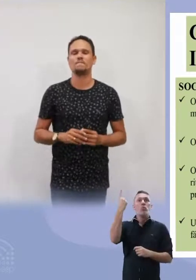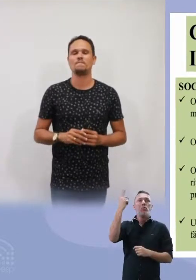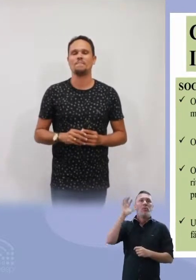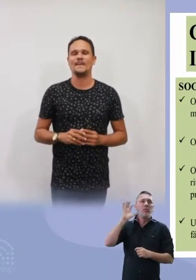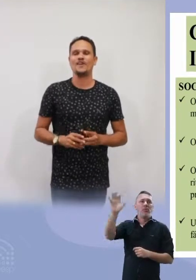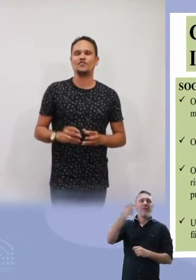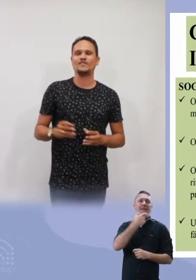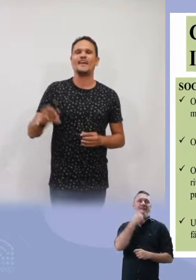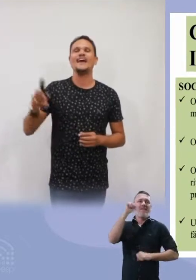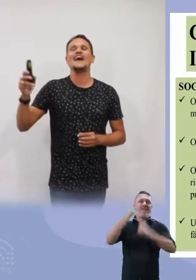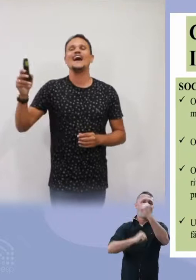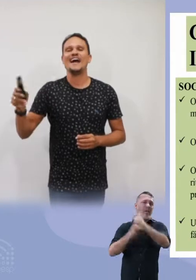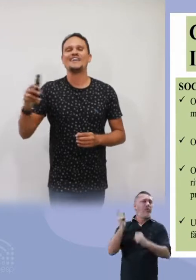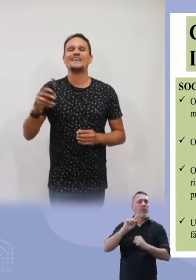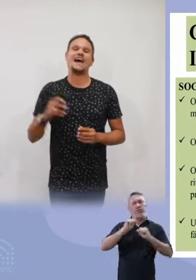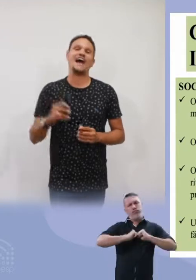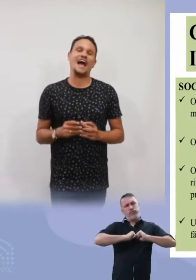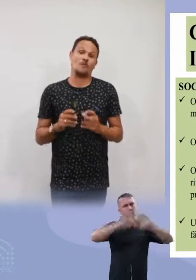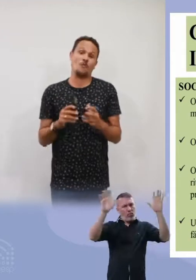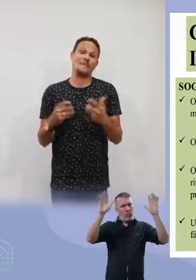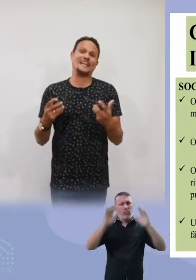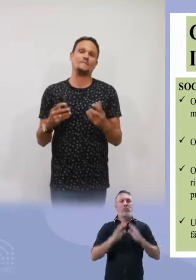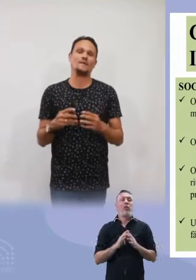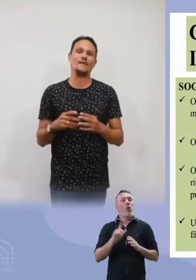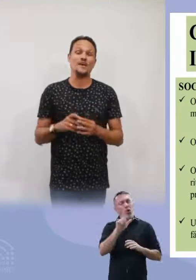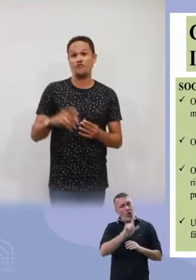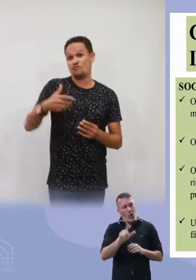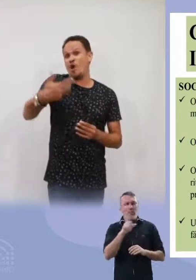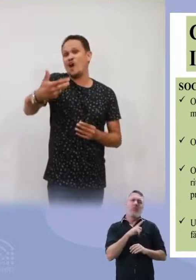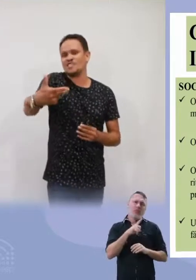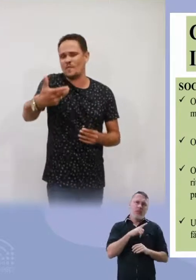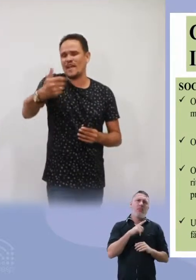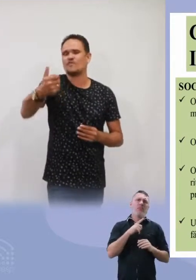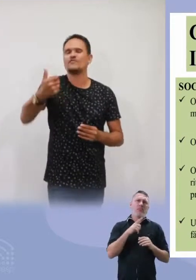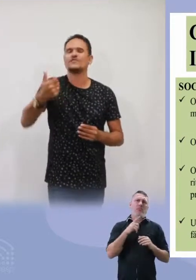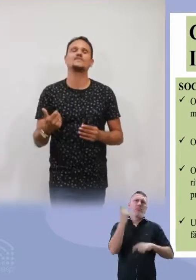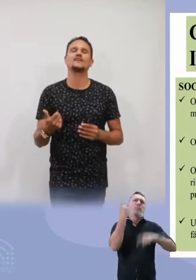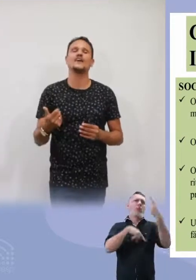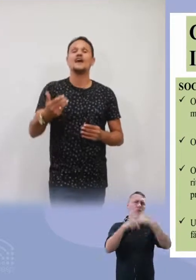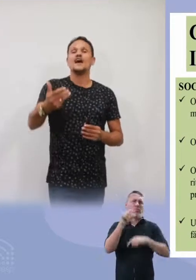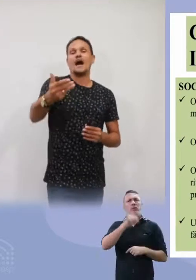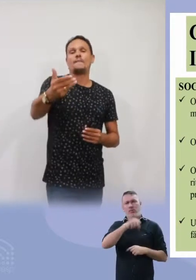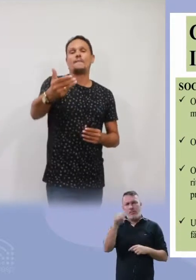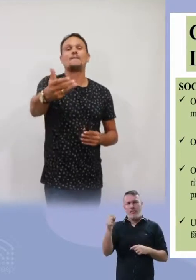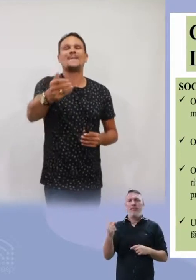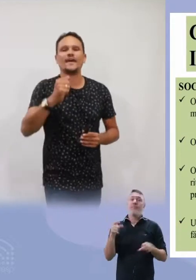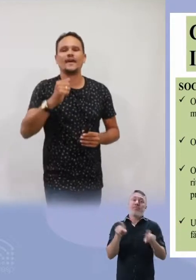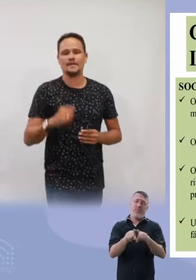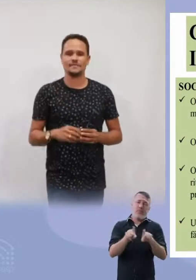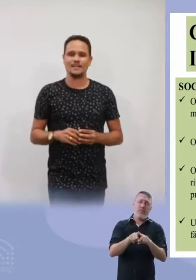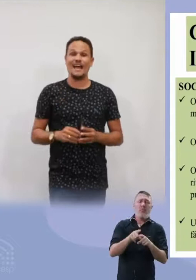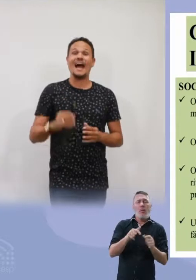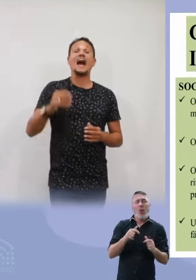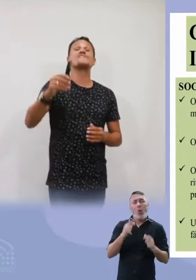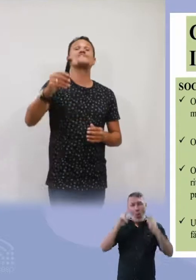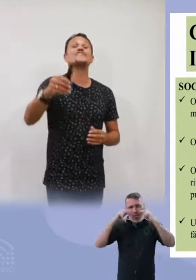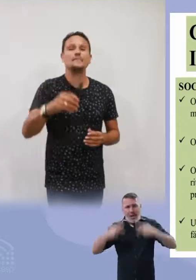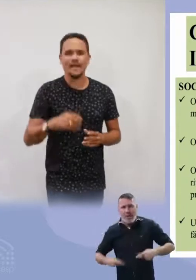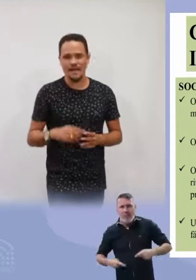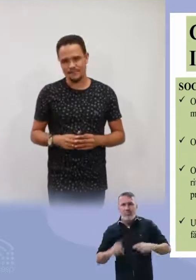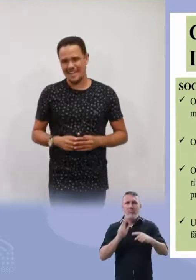cabeça. Eu vou ter, como matéria-prima, eu posso enumerar com vocês aqui a própria madeira,